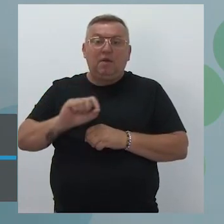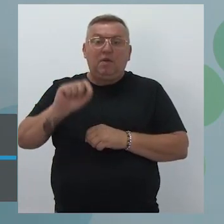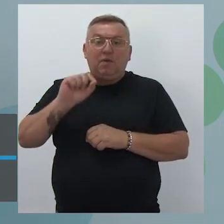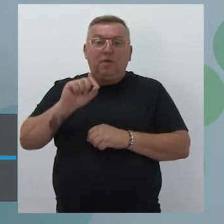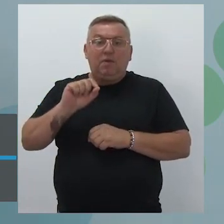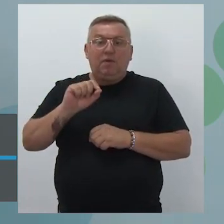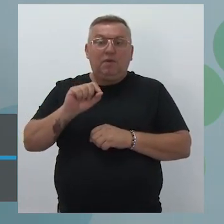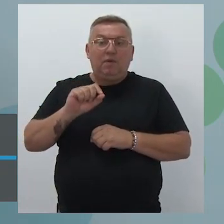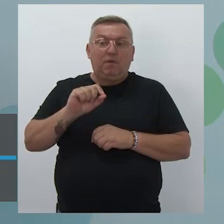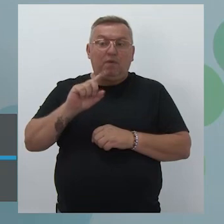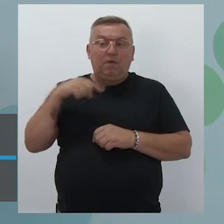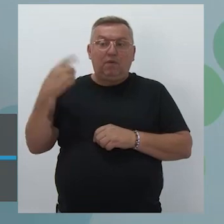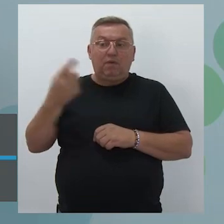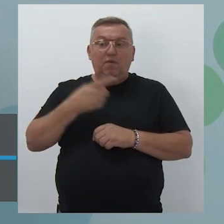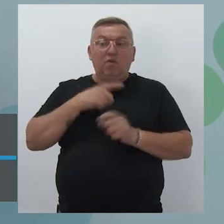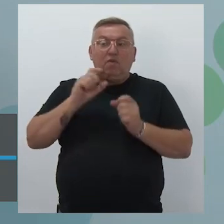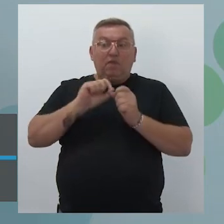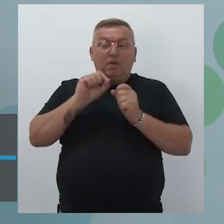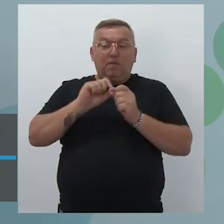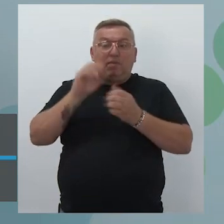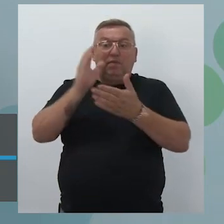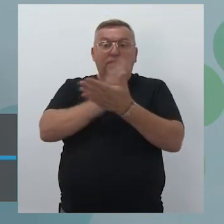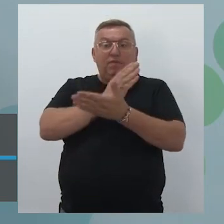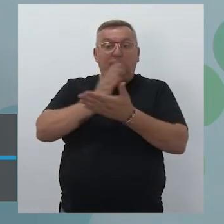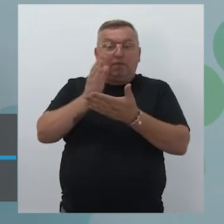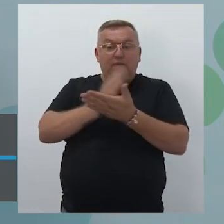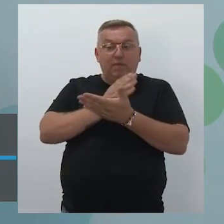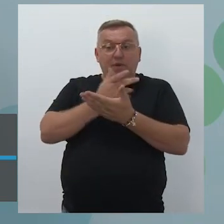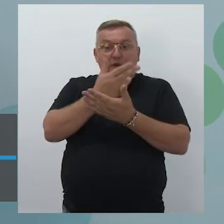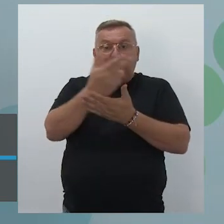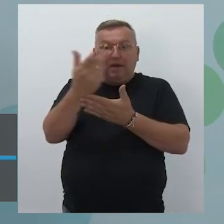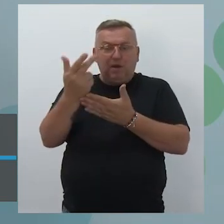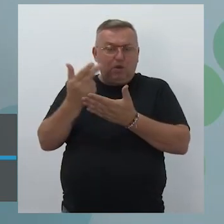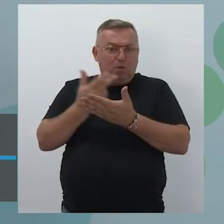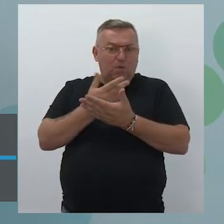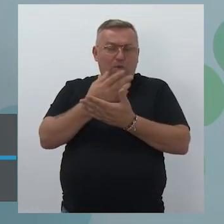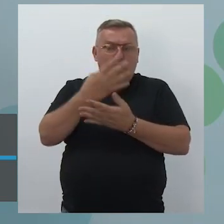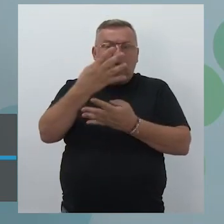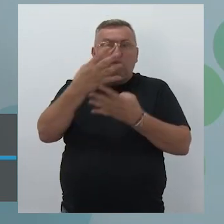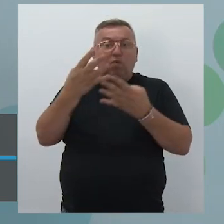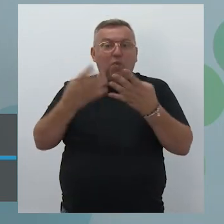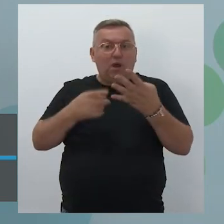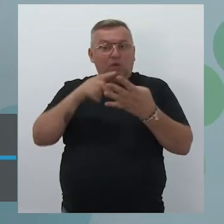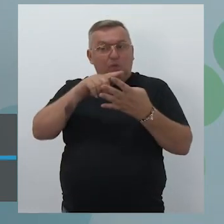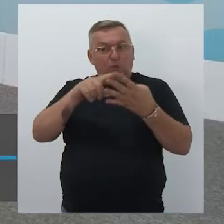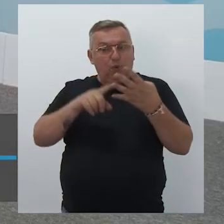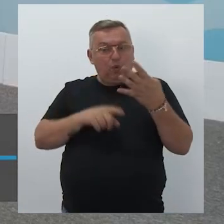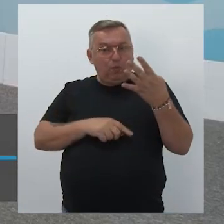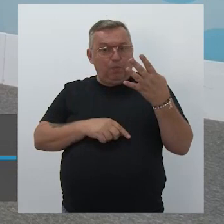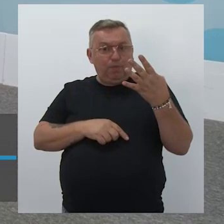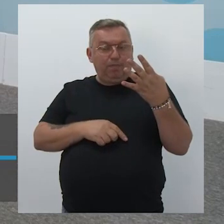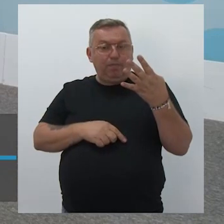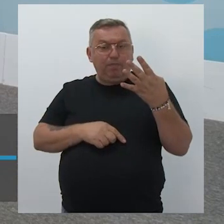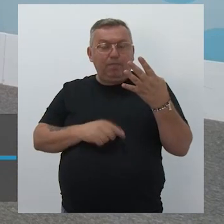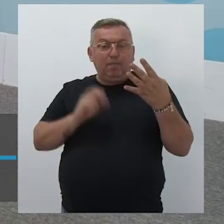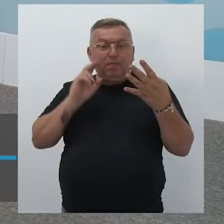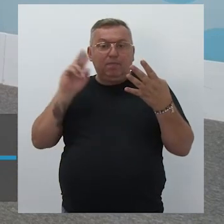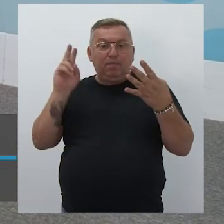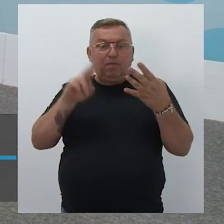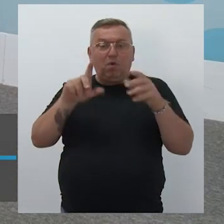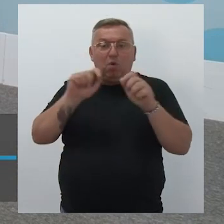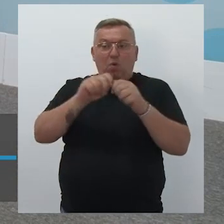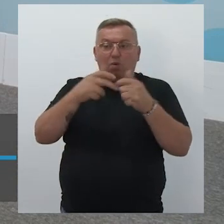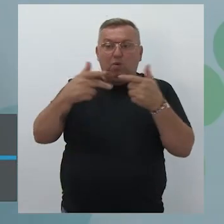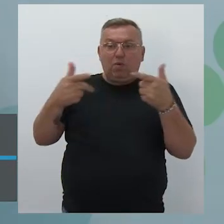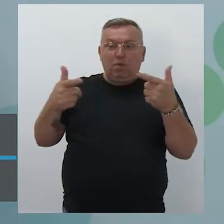que nós faríamos uma divisão igual entre os quatro componentes. Né? Se a gente olha os